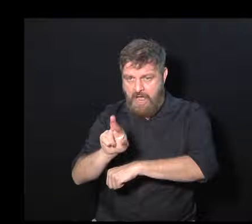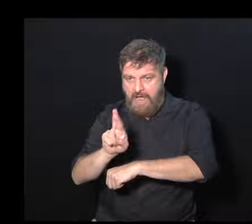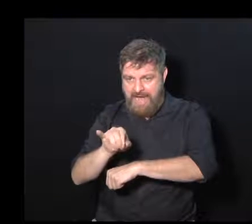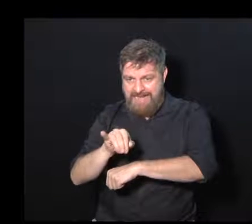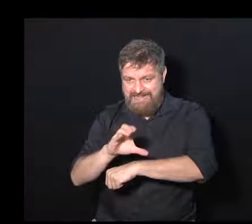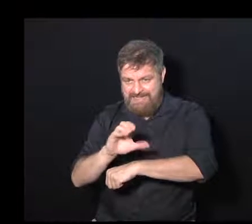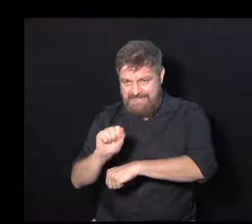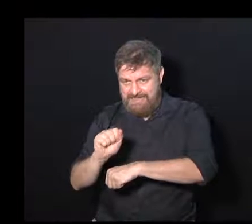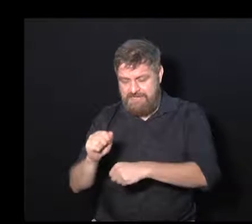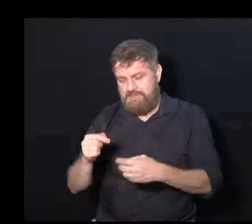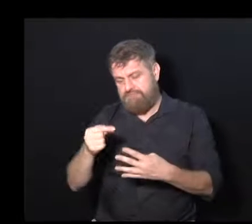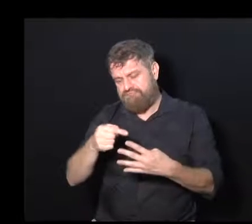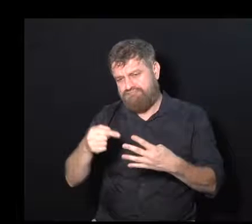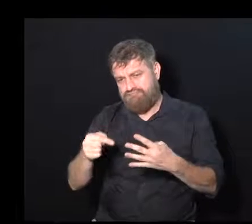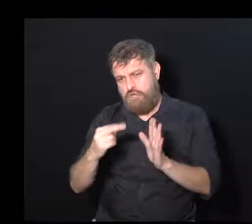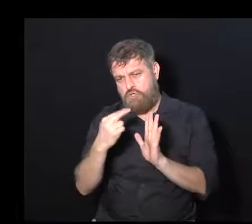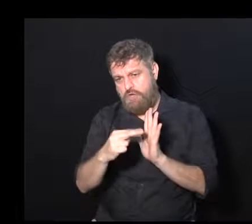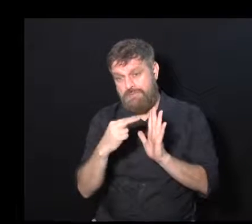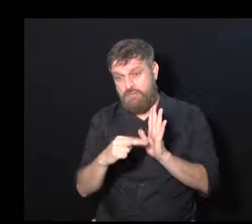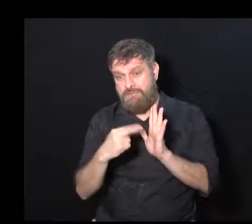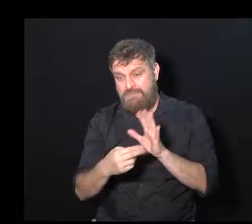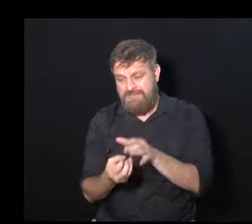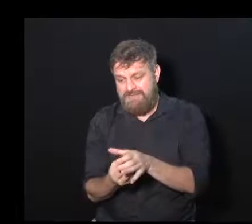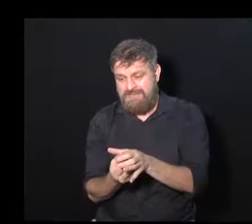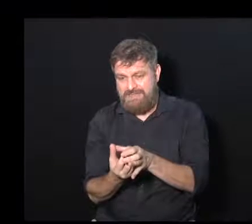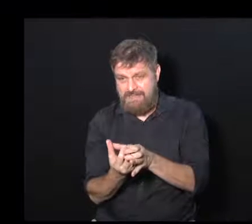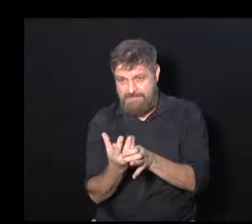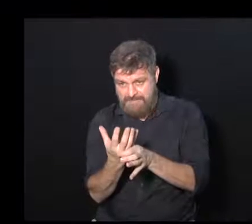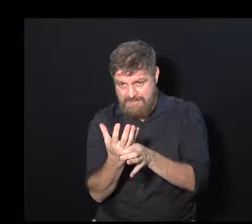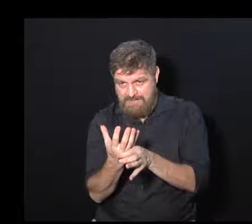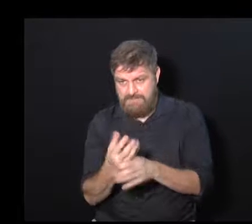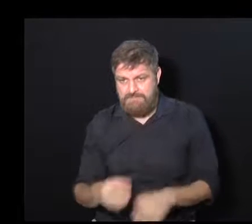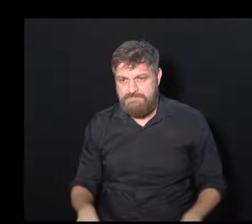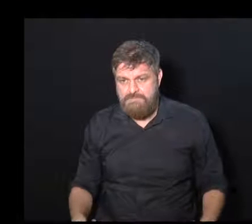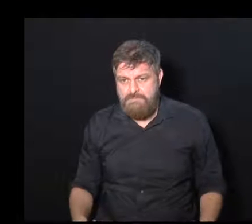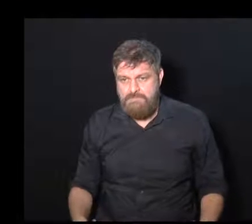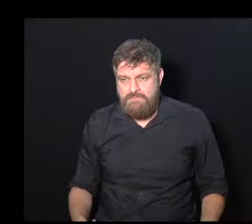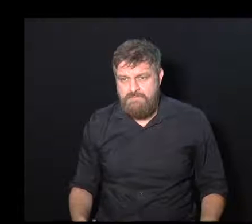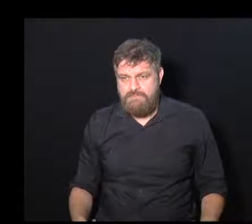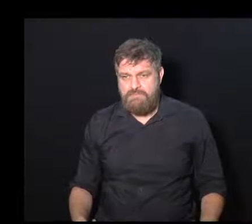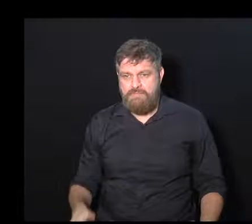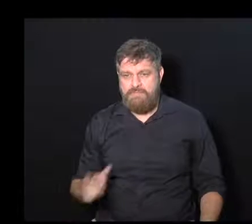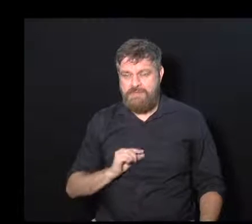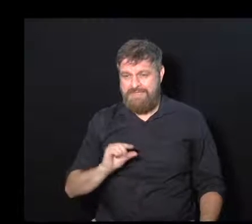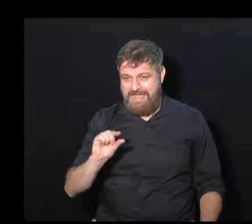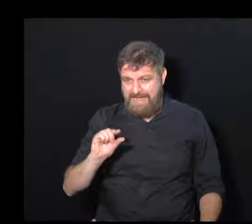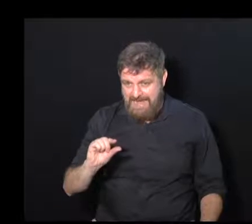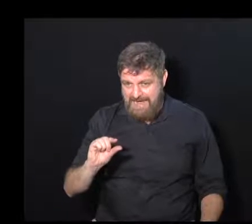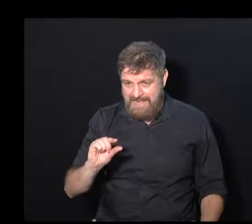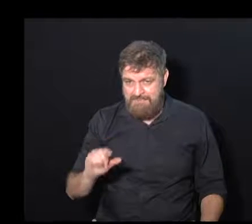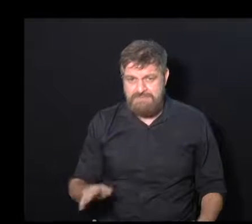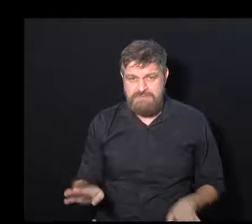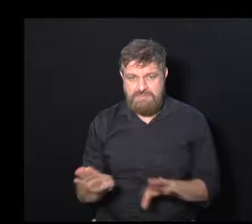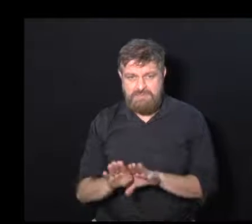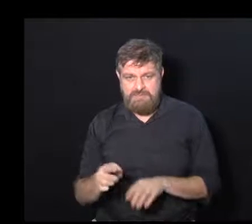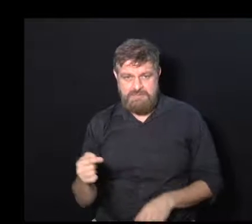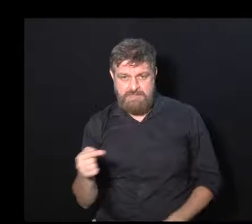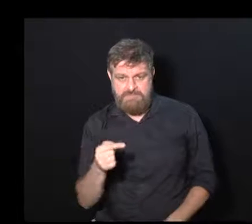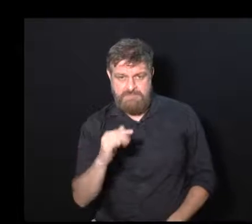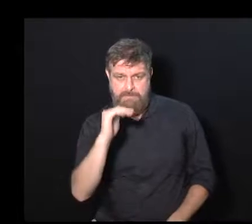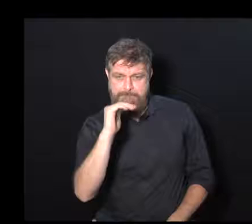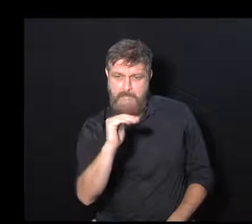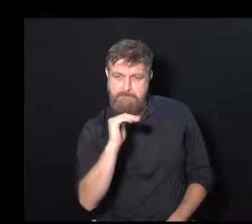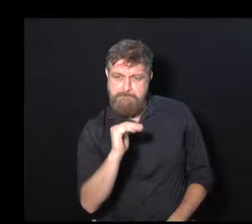babosa, calêndula, amamelis e papaína. As cápsulas são de ginkgo biloba de